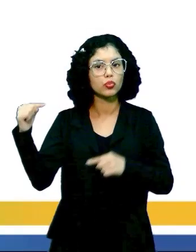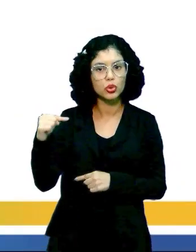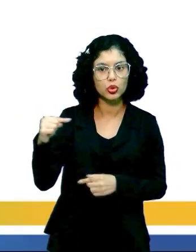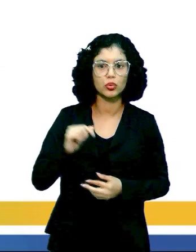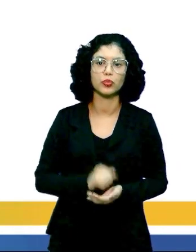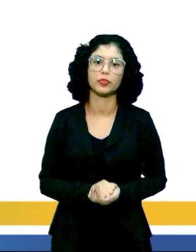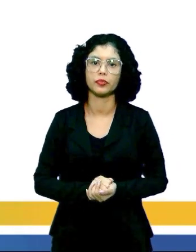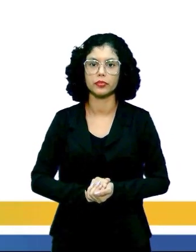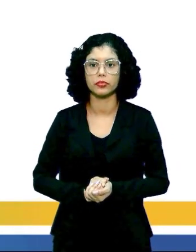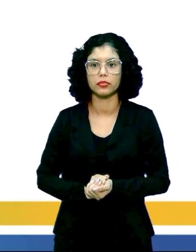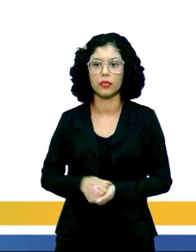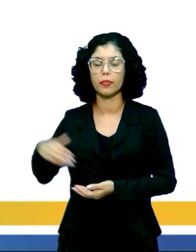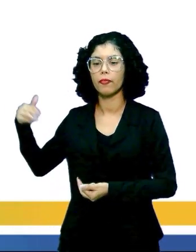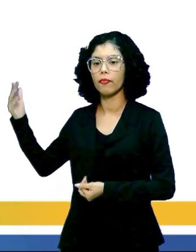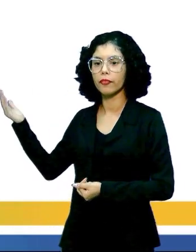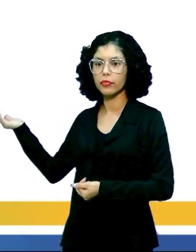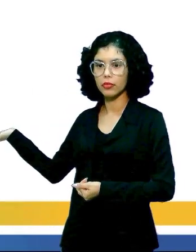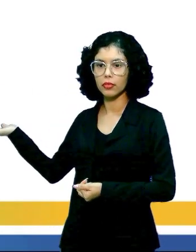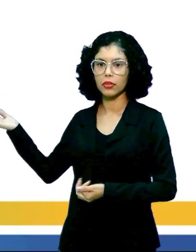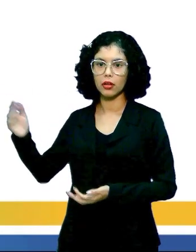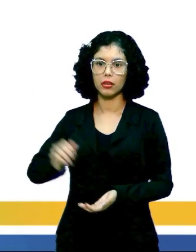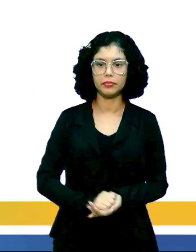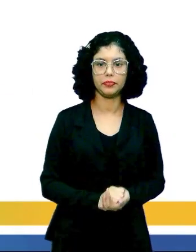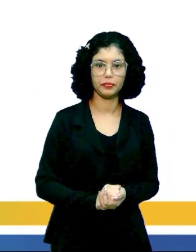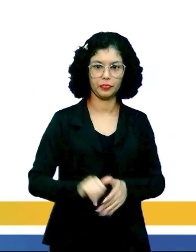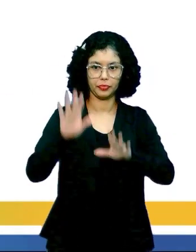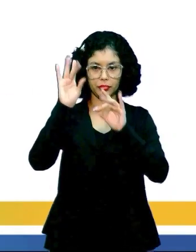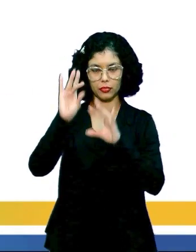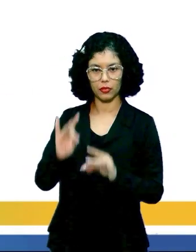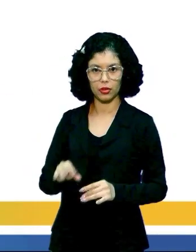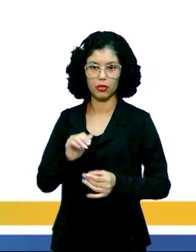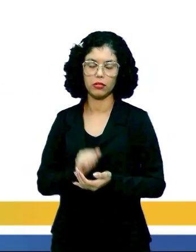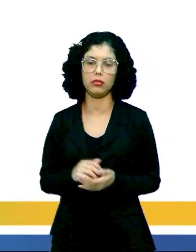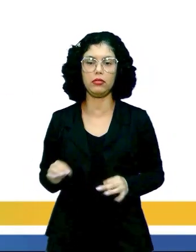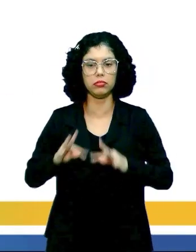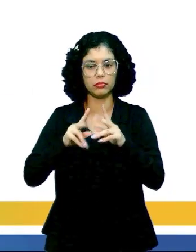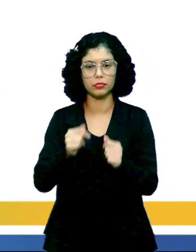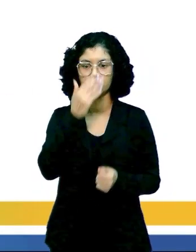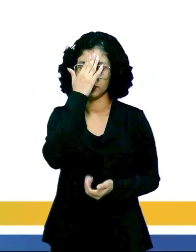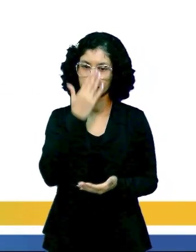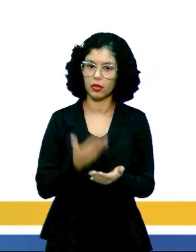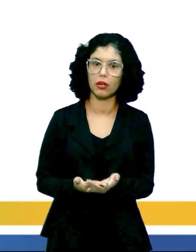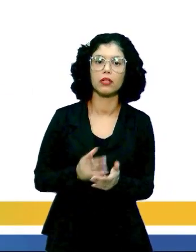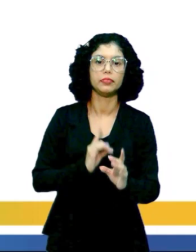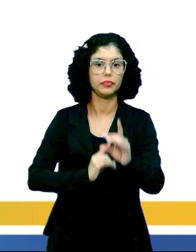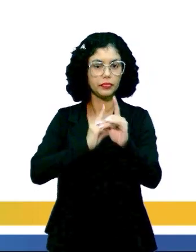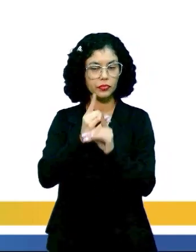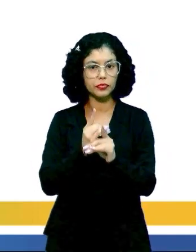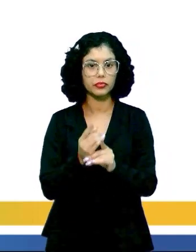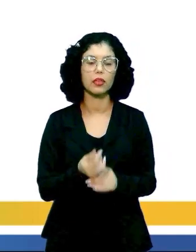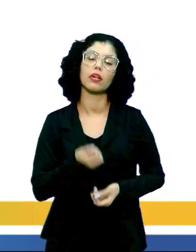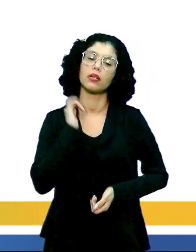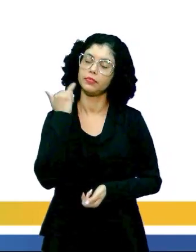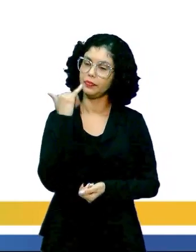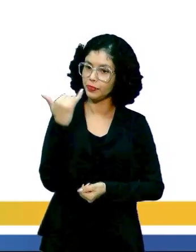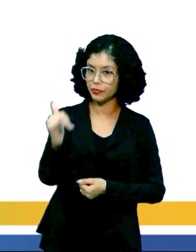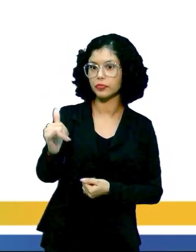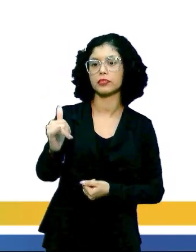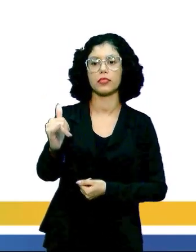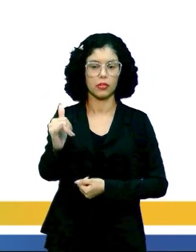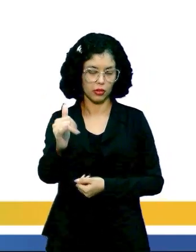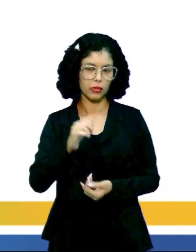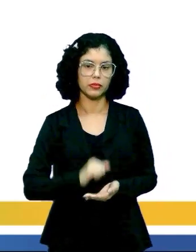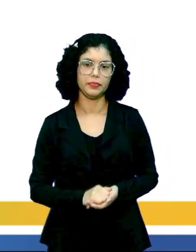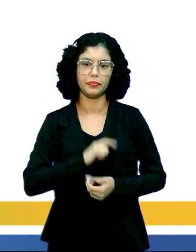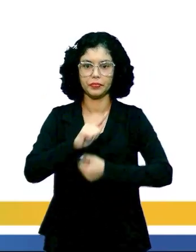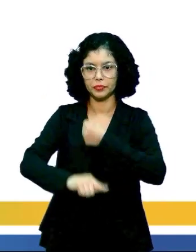o modelo de Thomson ele tem as seguintes características. Então, Thomson teve a descoberta dos elétrons. Então, para Thomson